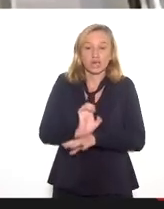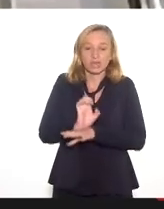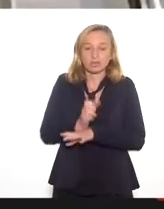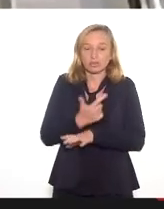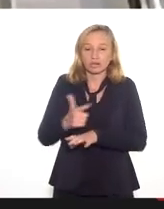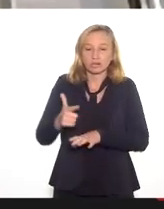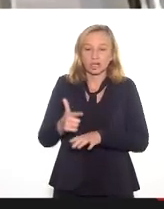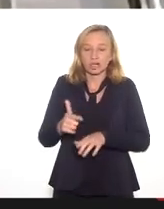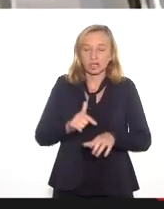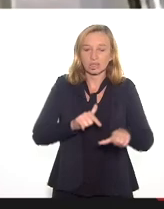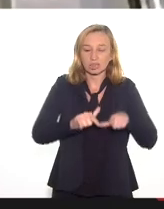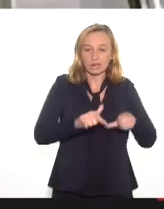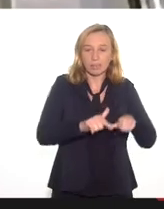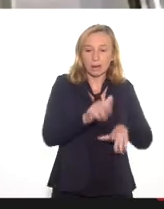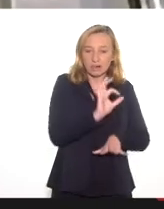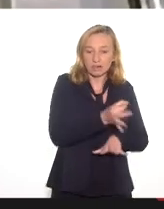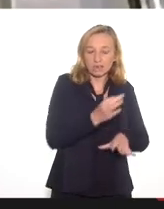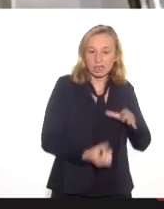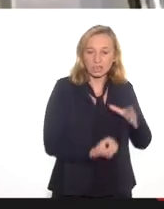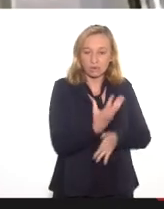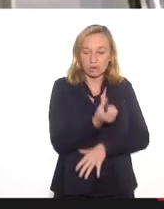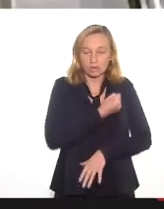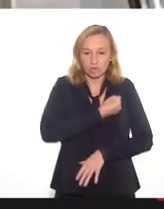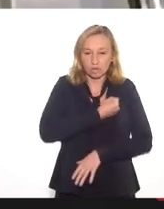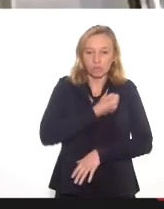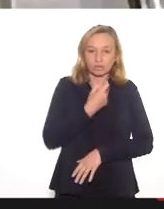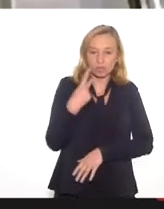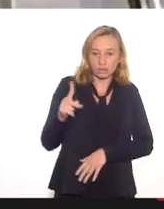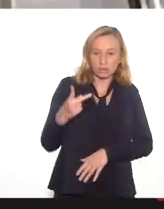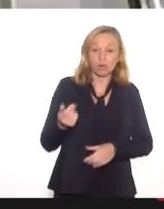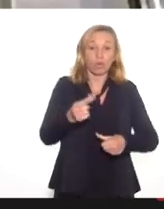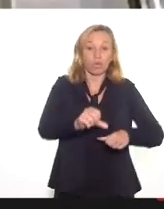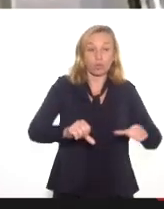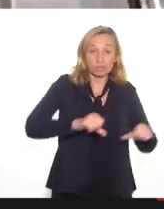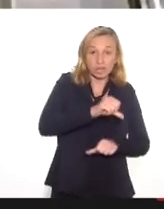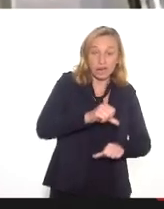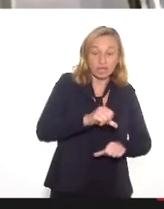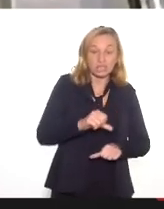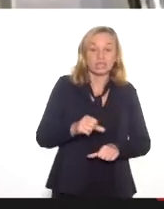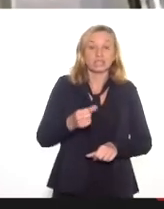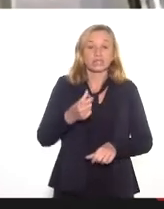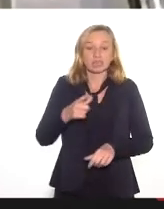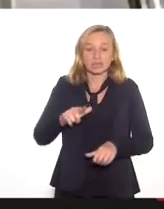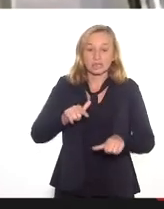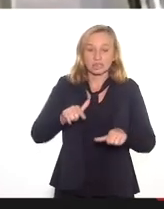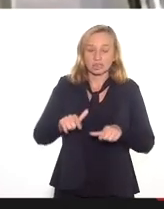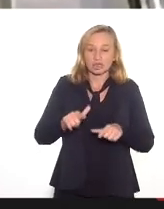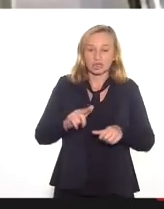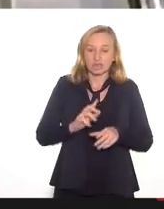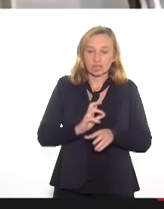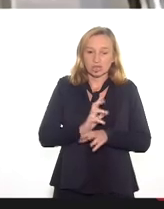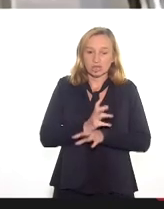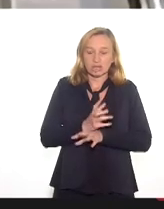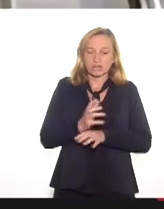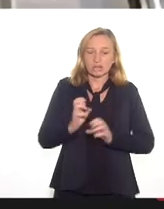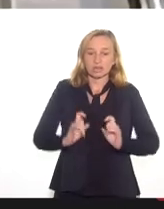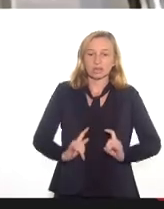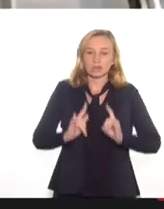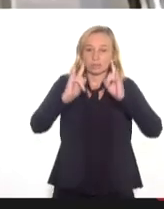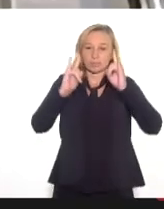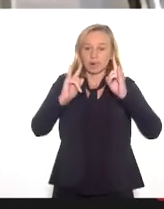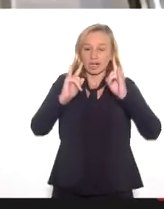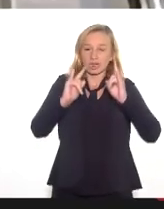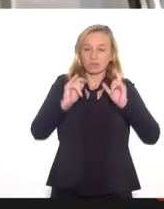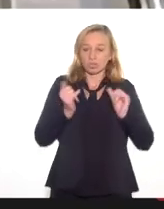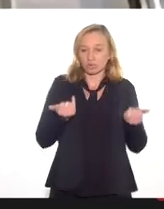postos de trabalho suficientes para os seus e ao contrário gera esqueletos de prédios de empresas